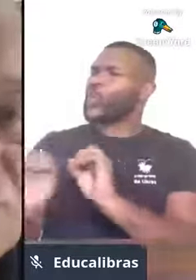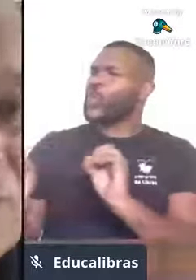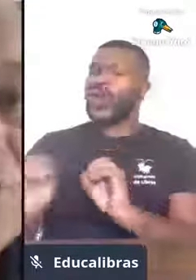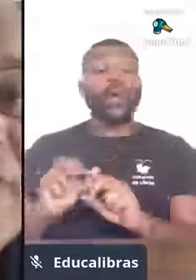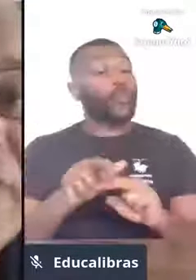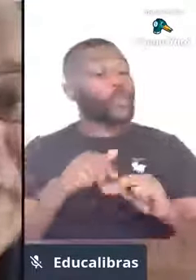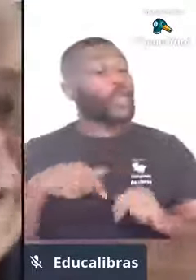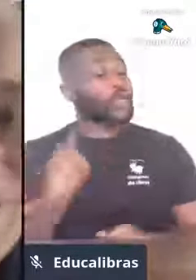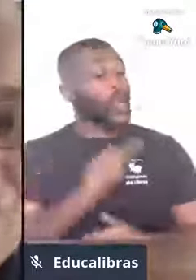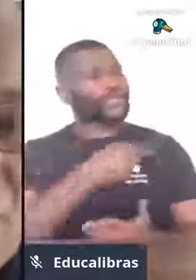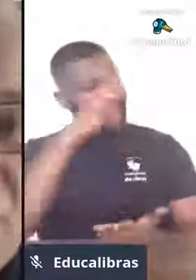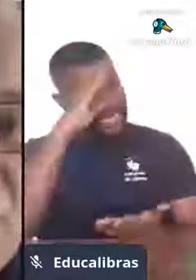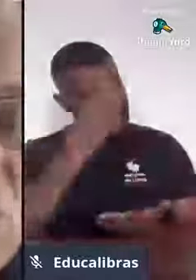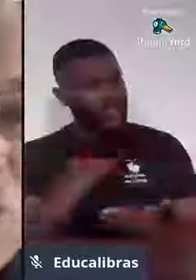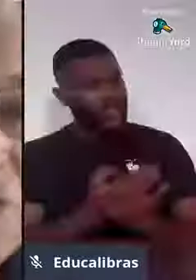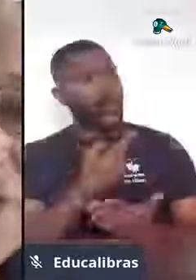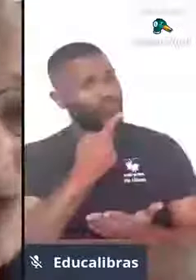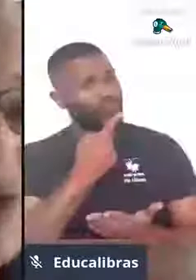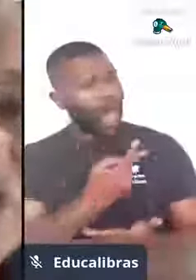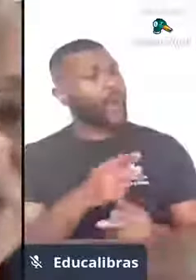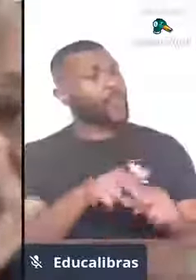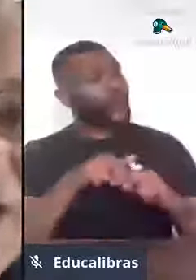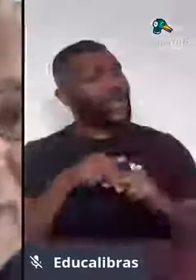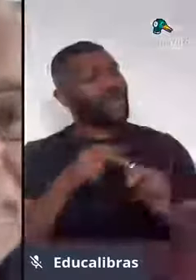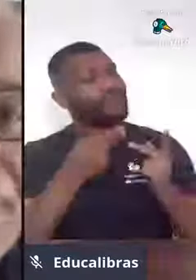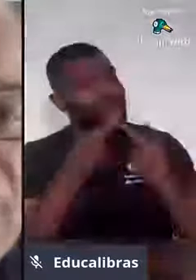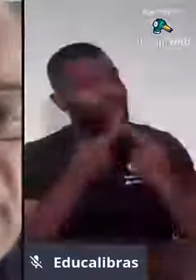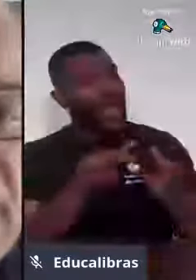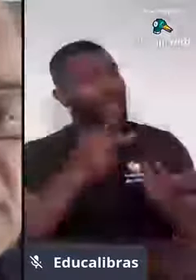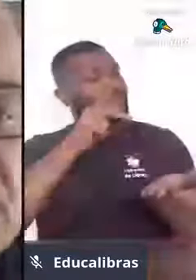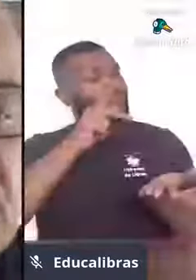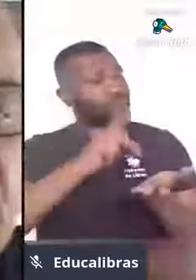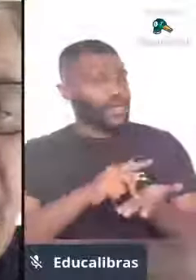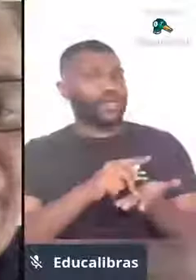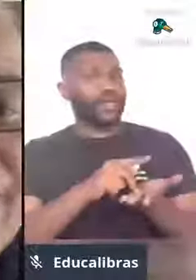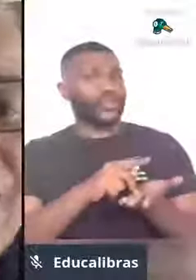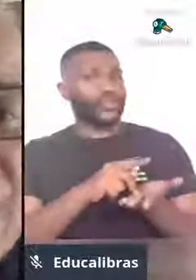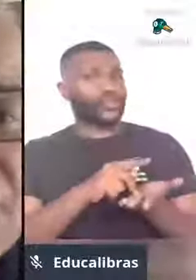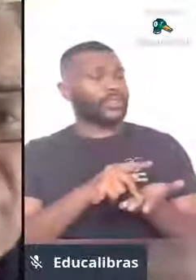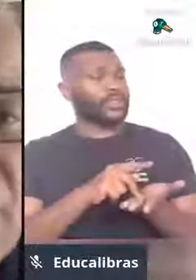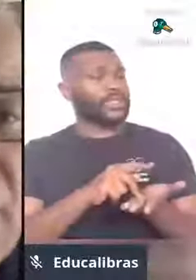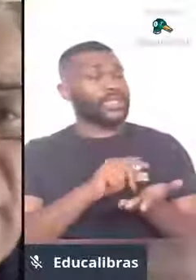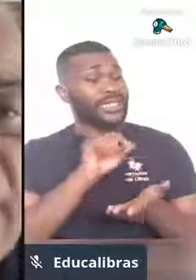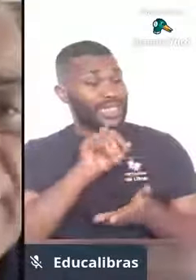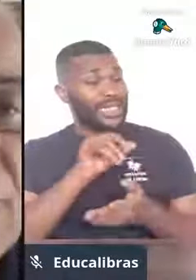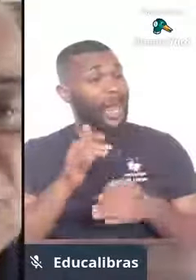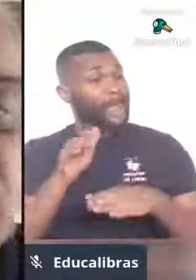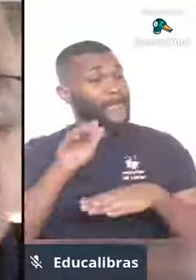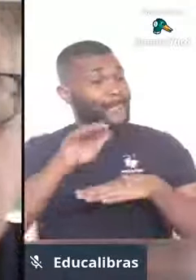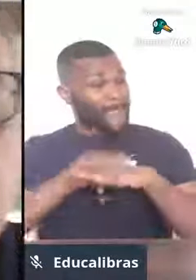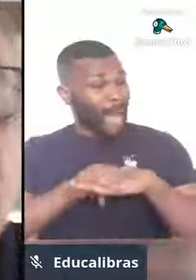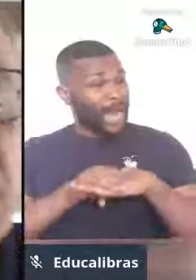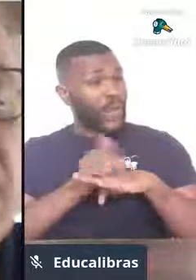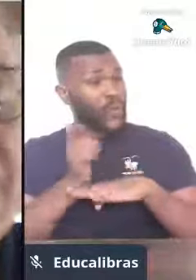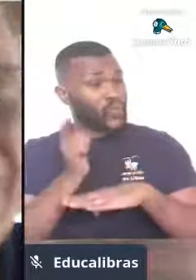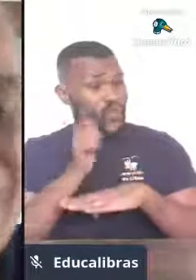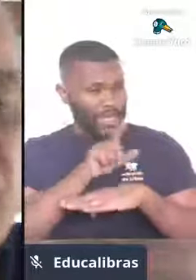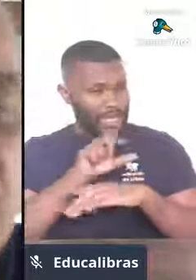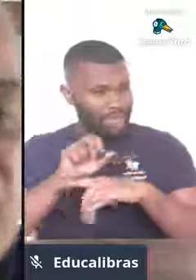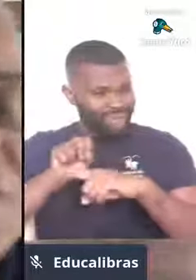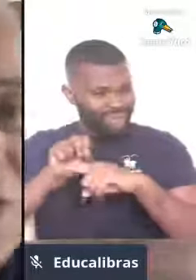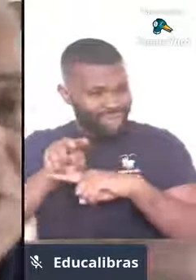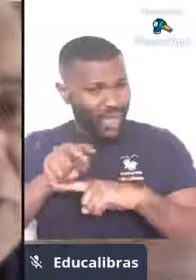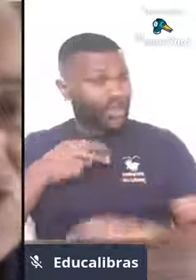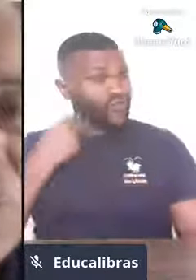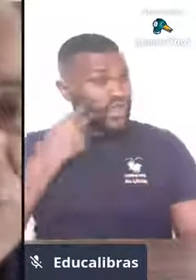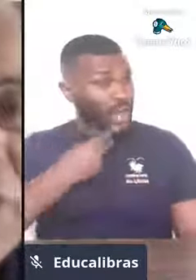falamos a verdade, e se a gente entrar, né, se a Mara entrasse, nós iríamos fazer exatamente aquilo